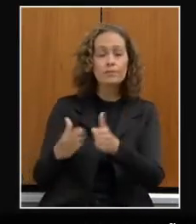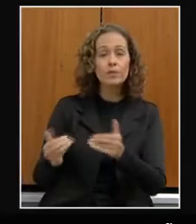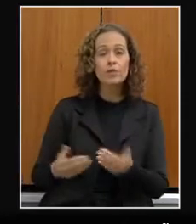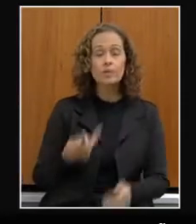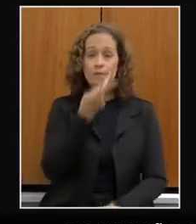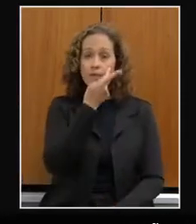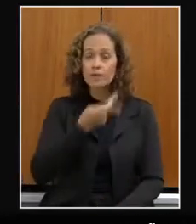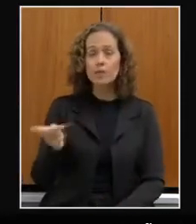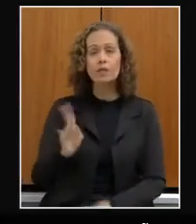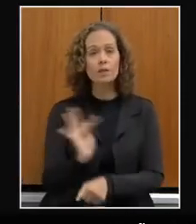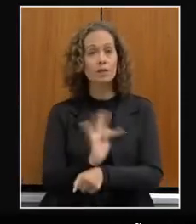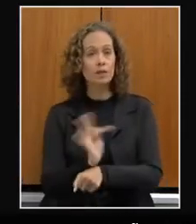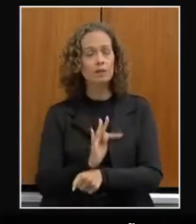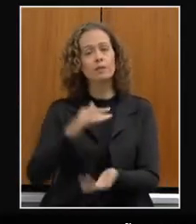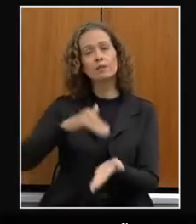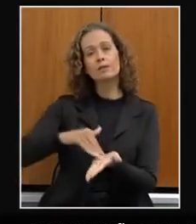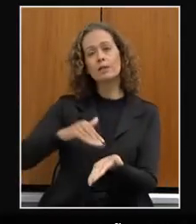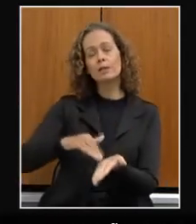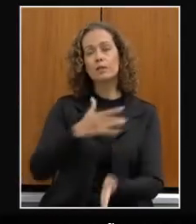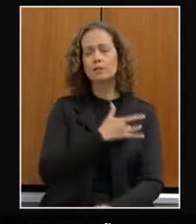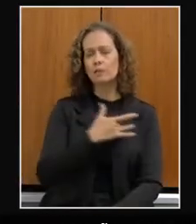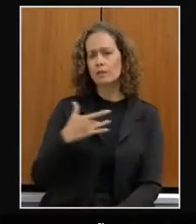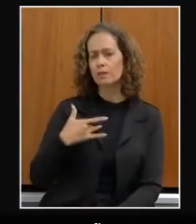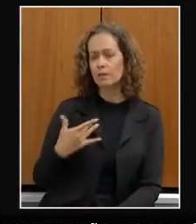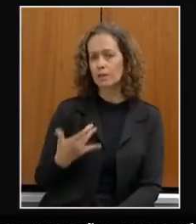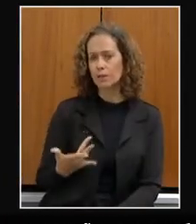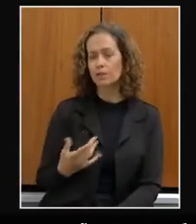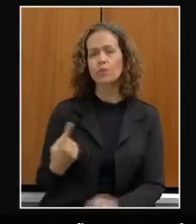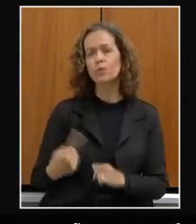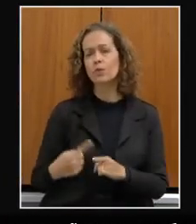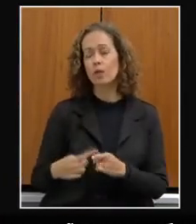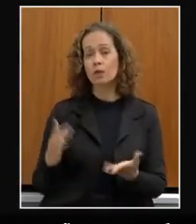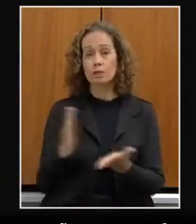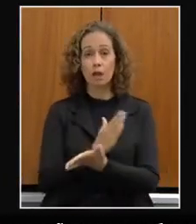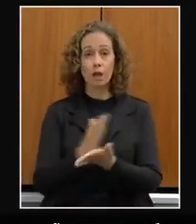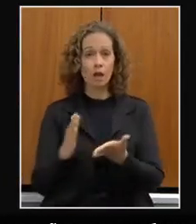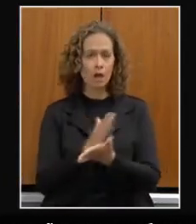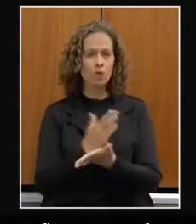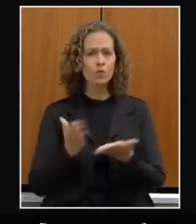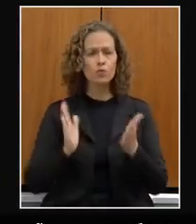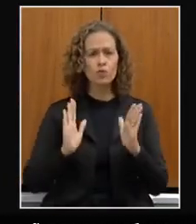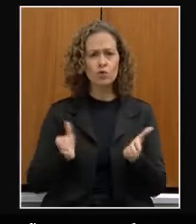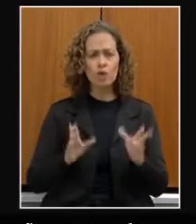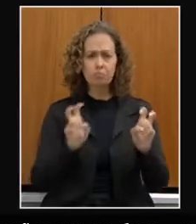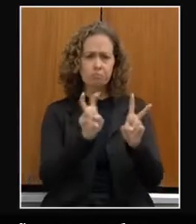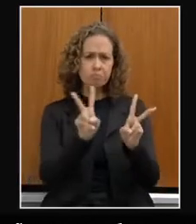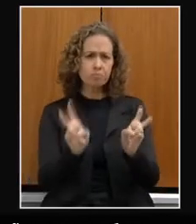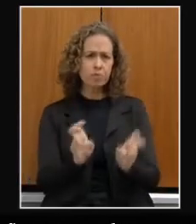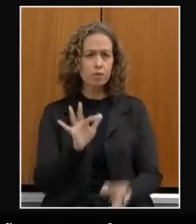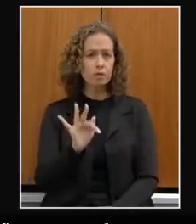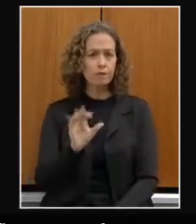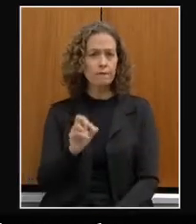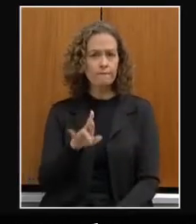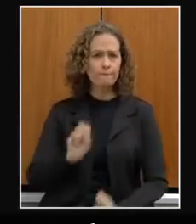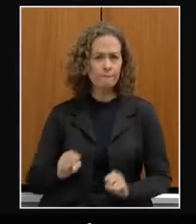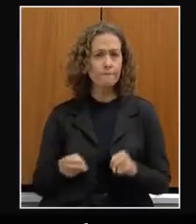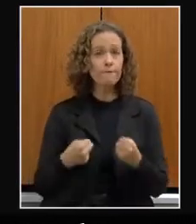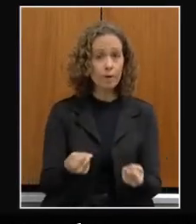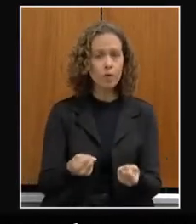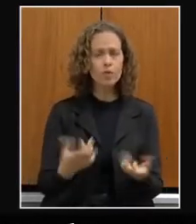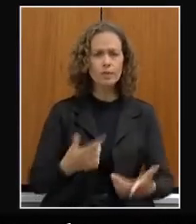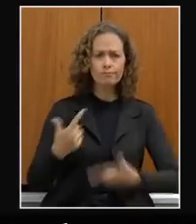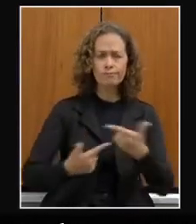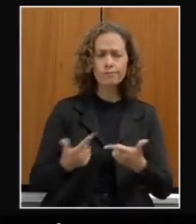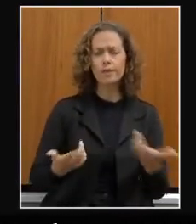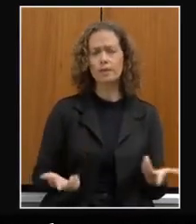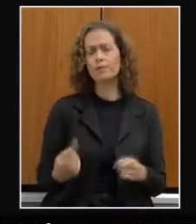secretaria do estado de saúde e o que muitos estão chamando de força tarefa para avaliar e procurar ações de enfrentamento de